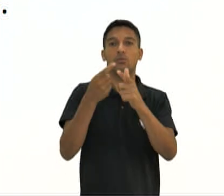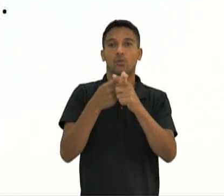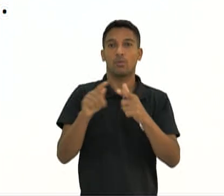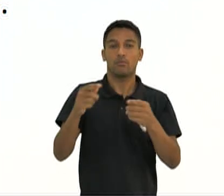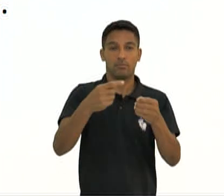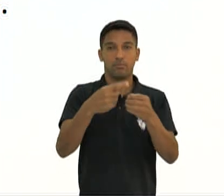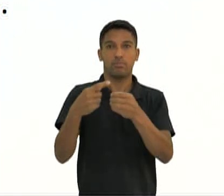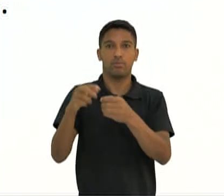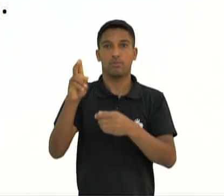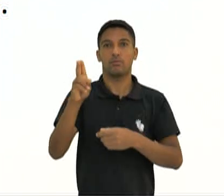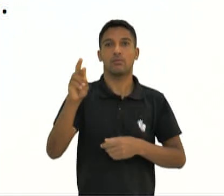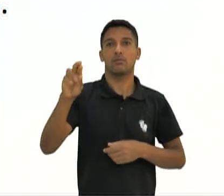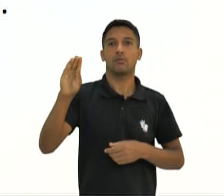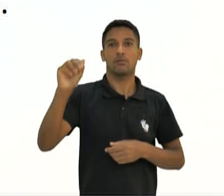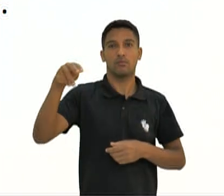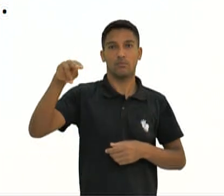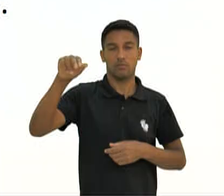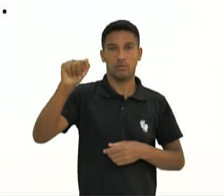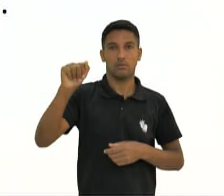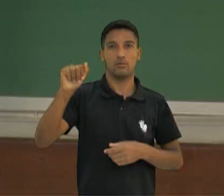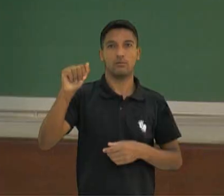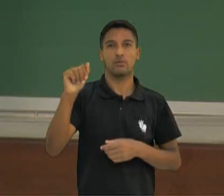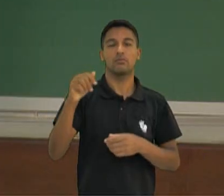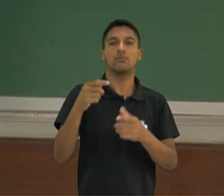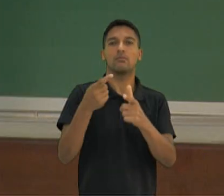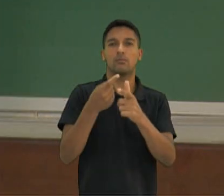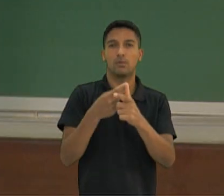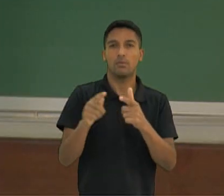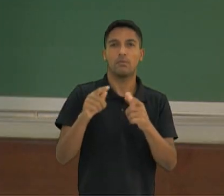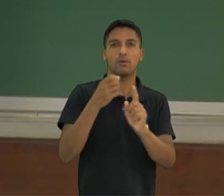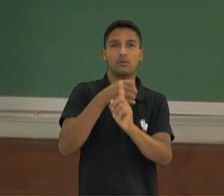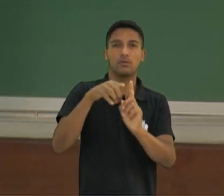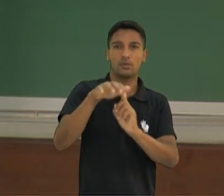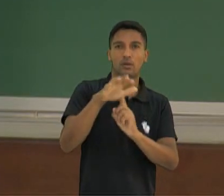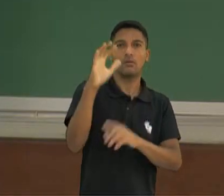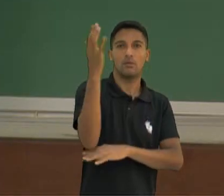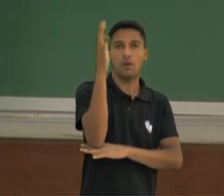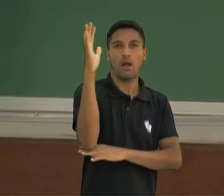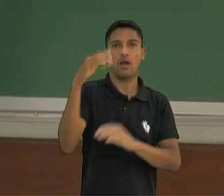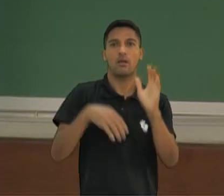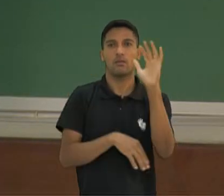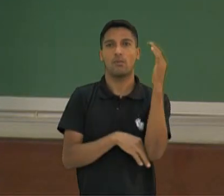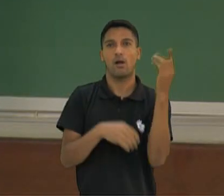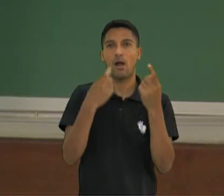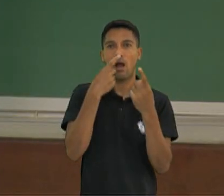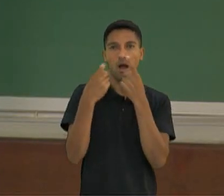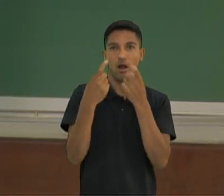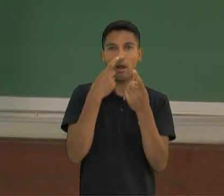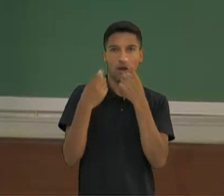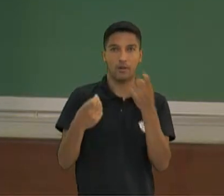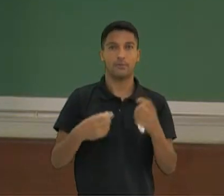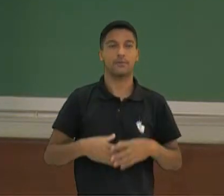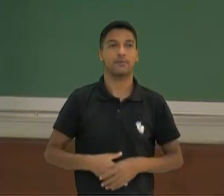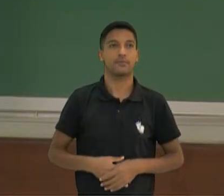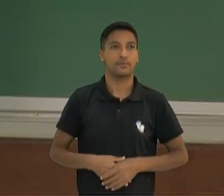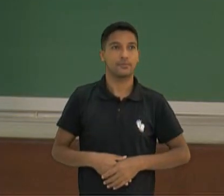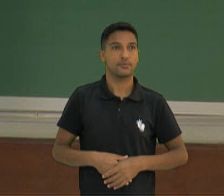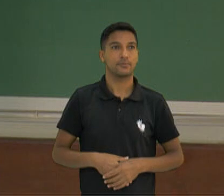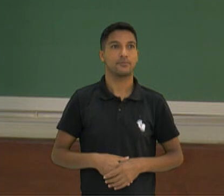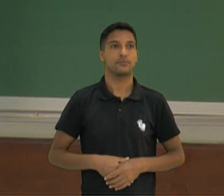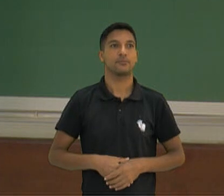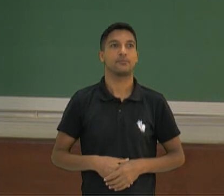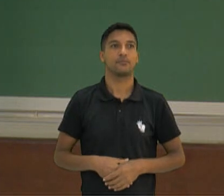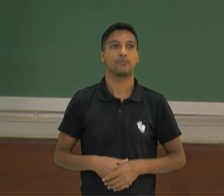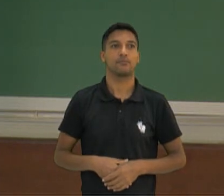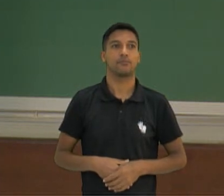urbana? Porque nós temos hoje, literalmente, quase 80% da população concentrada no mundo dentro desse aspecto urbano. Não fiz